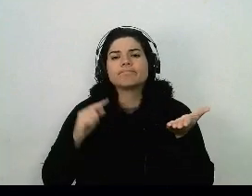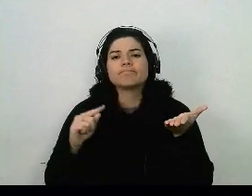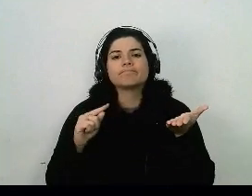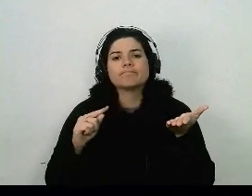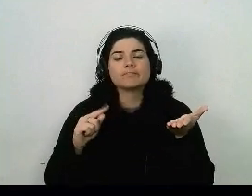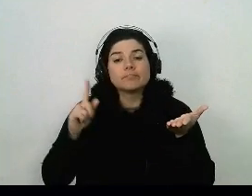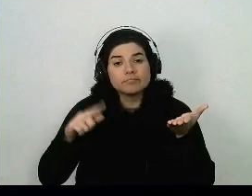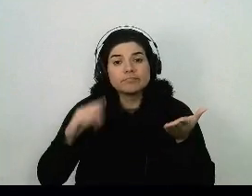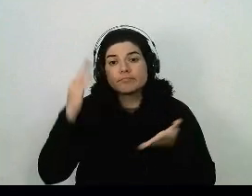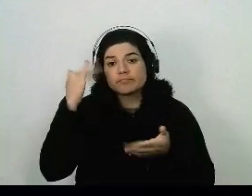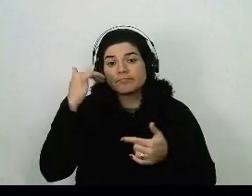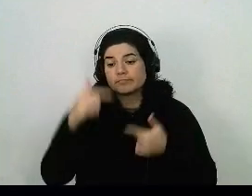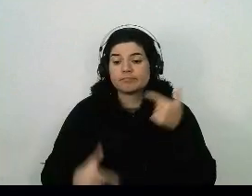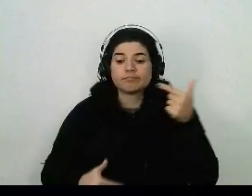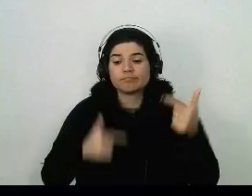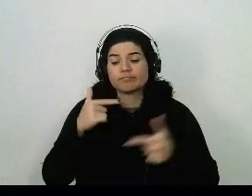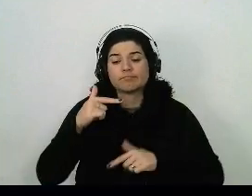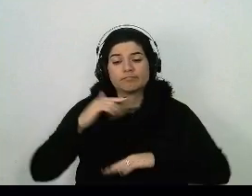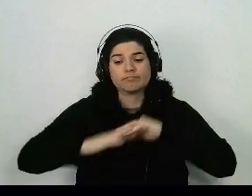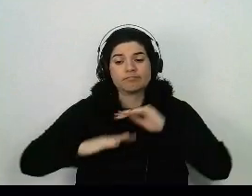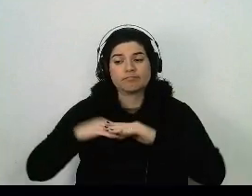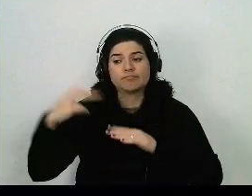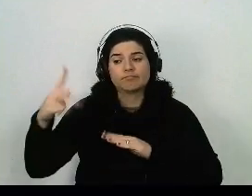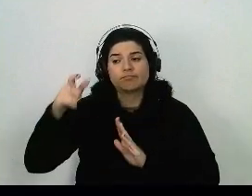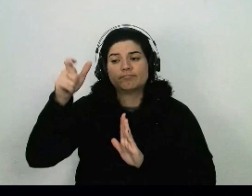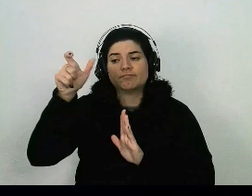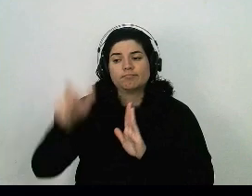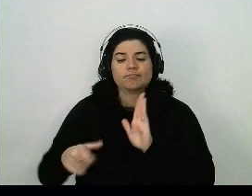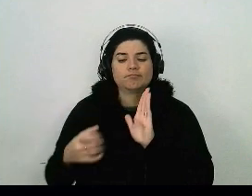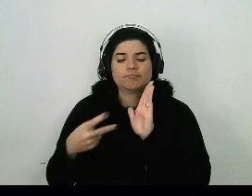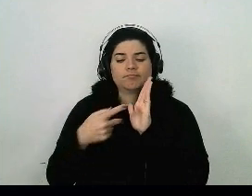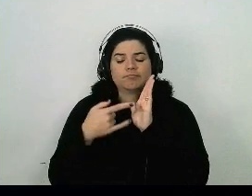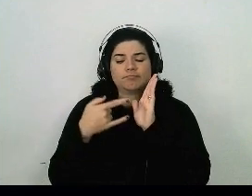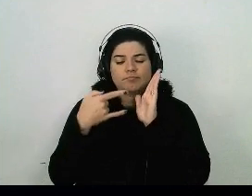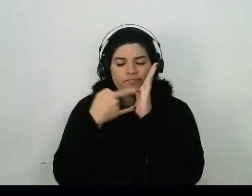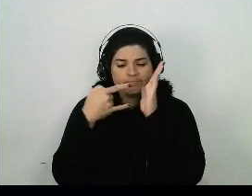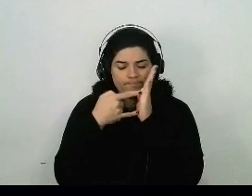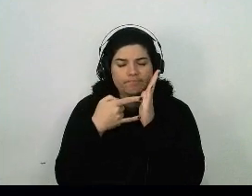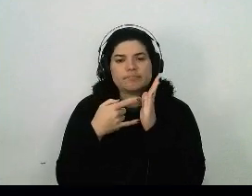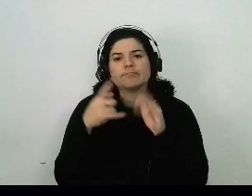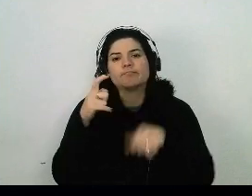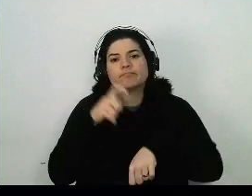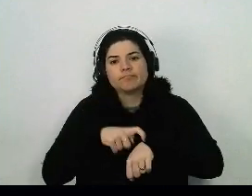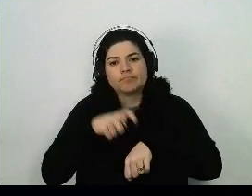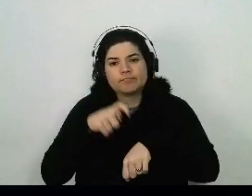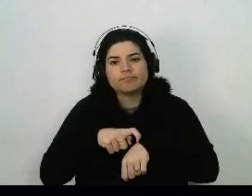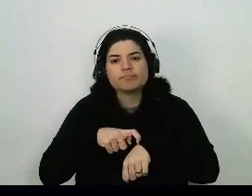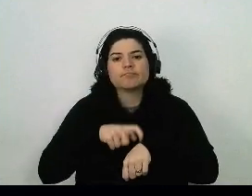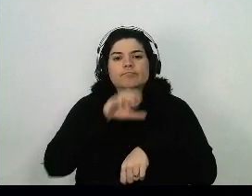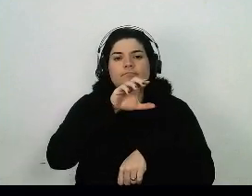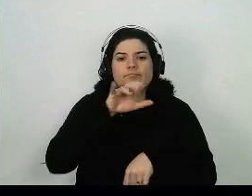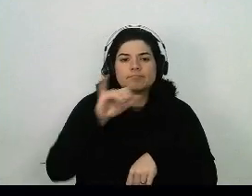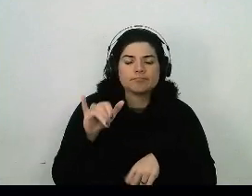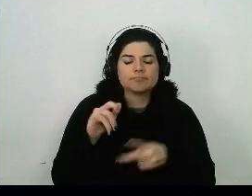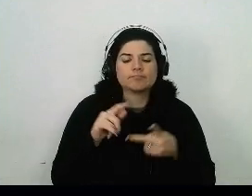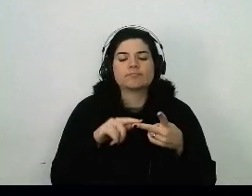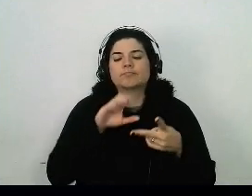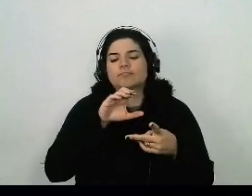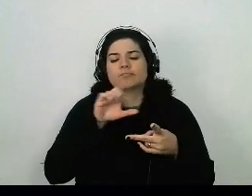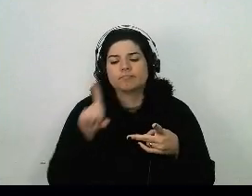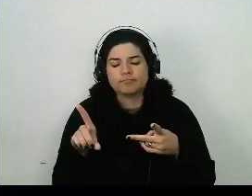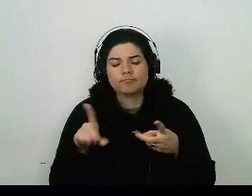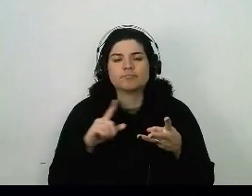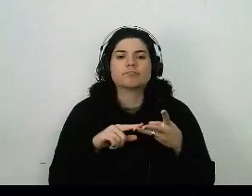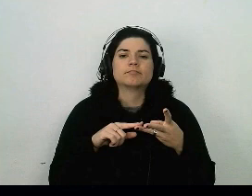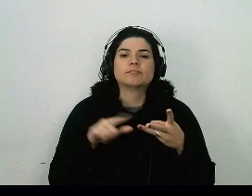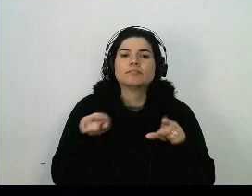trabalho produzido pelo desenvolvedor é tempo de seai tempo decidir quantidade de bug fechados